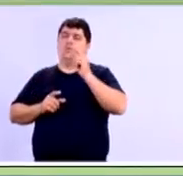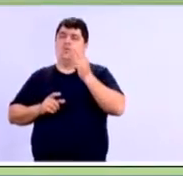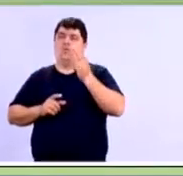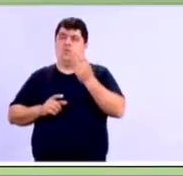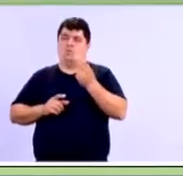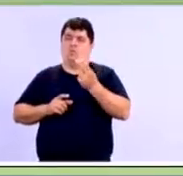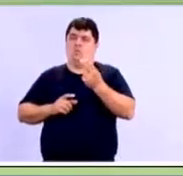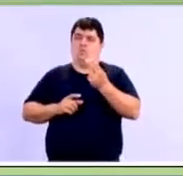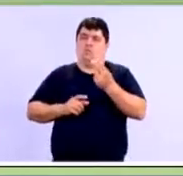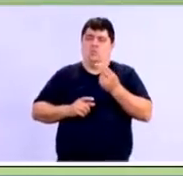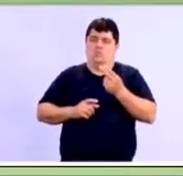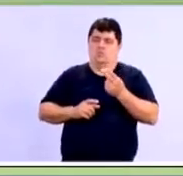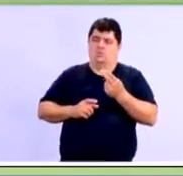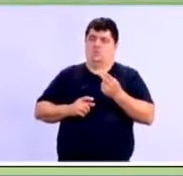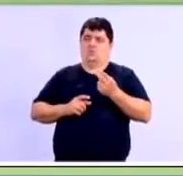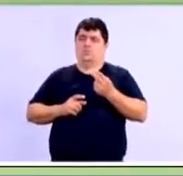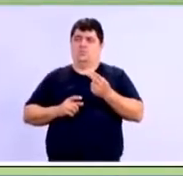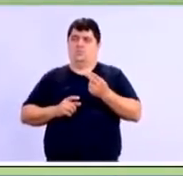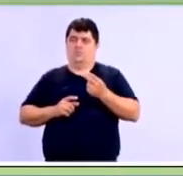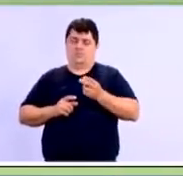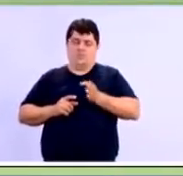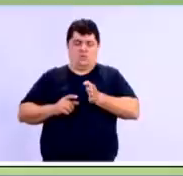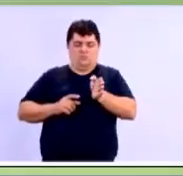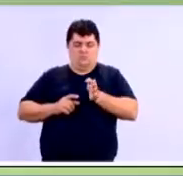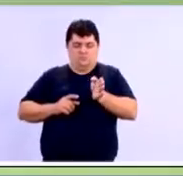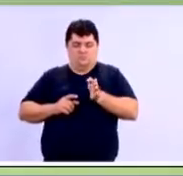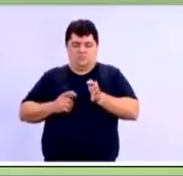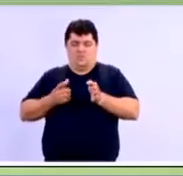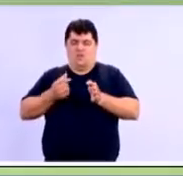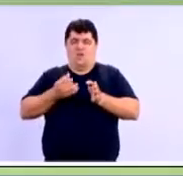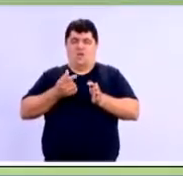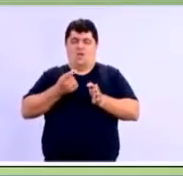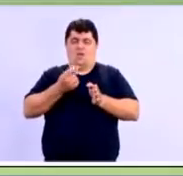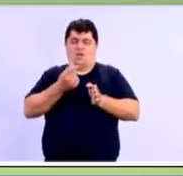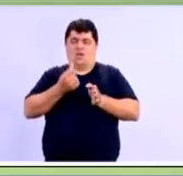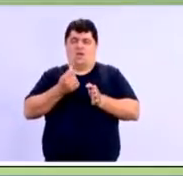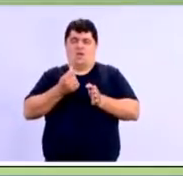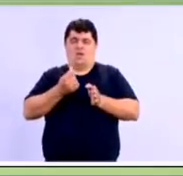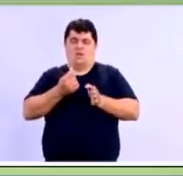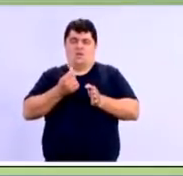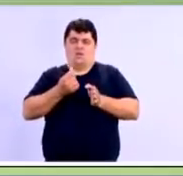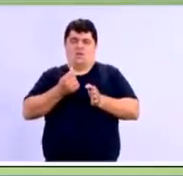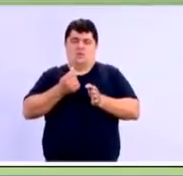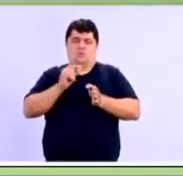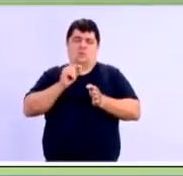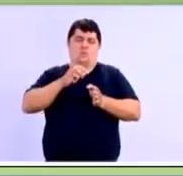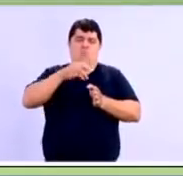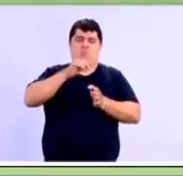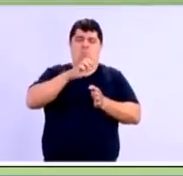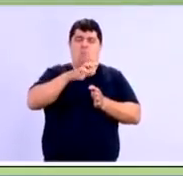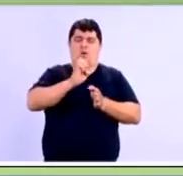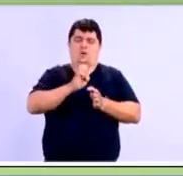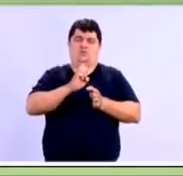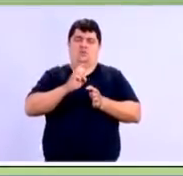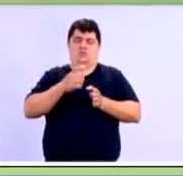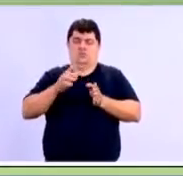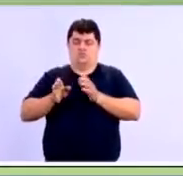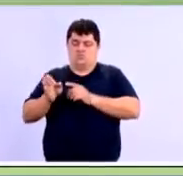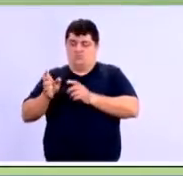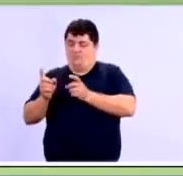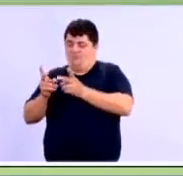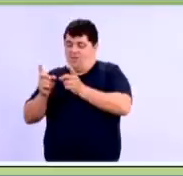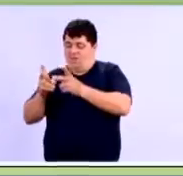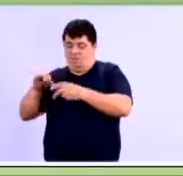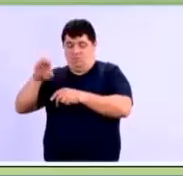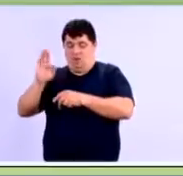controlados, ou seja, giro dos ativos, ou ela aumenta sua rentabilidade ampliando sua margem. Então, esses dois caminhos